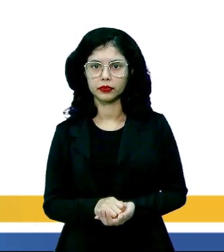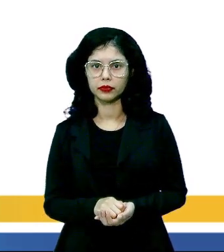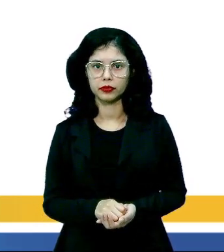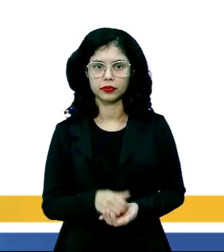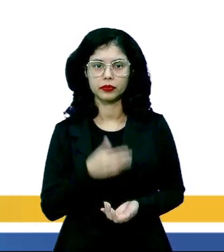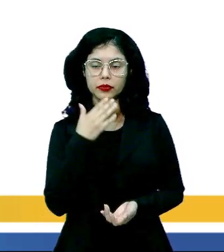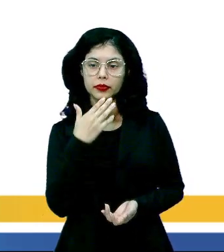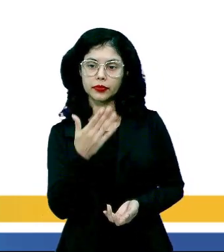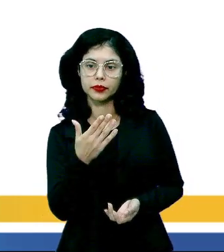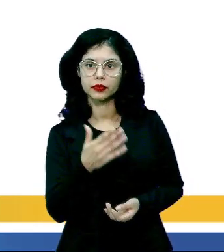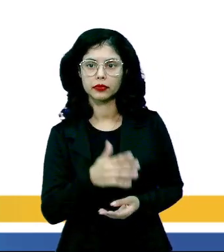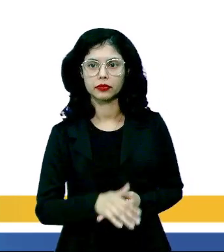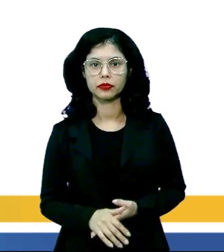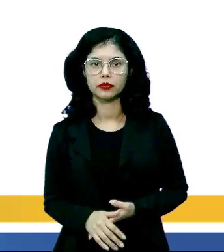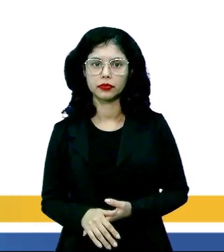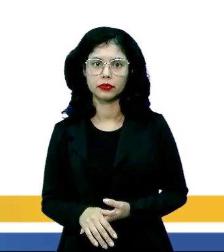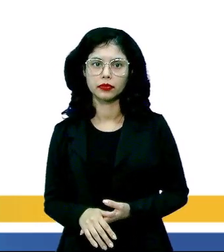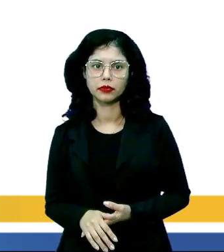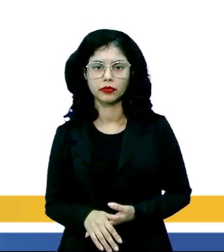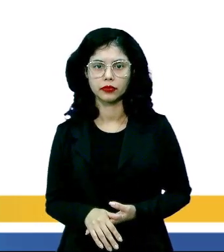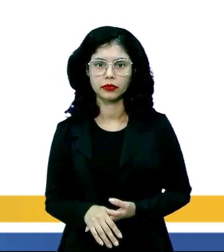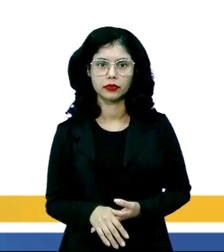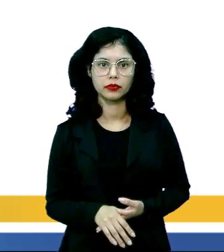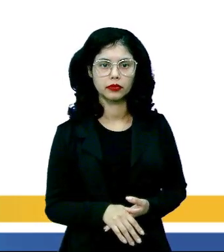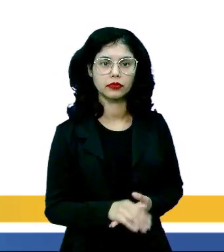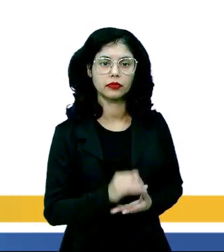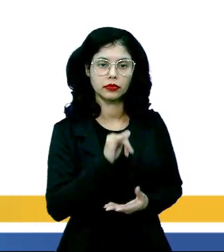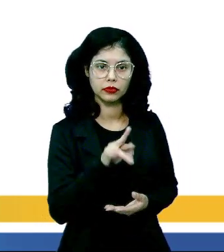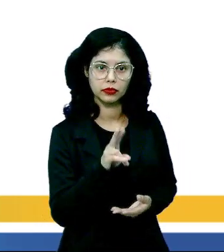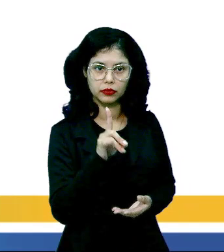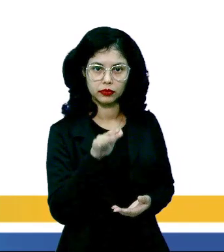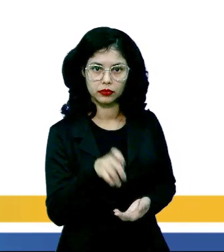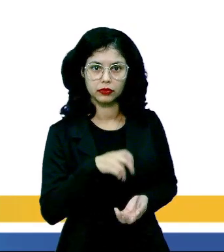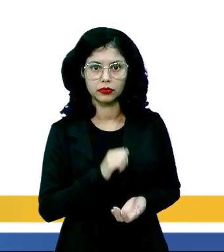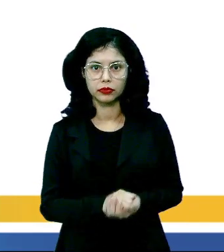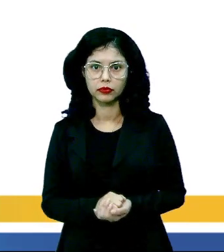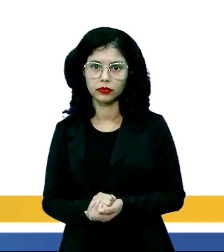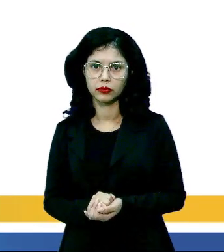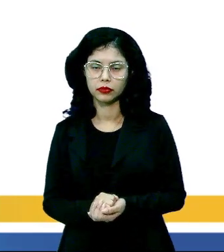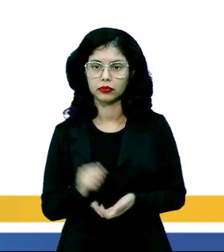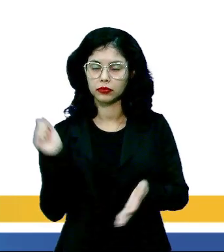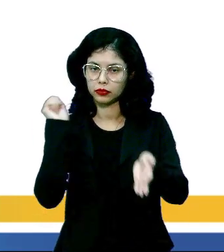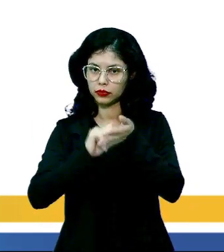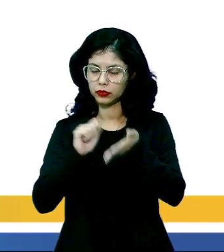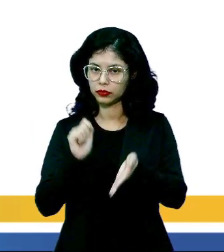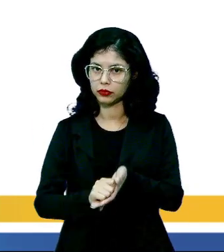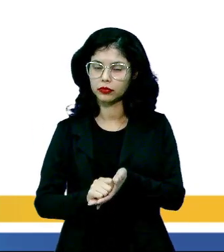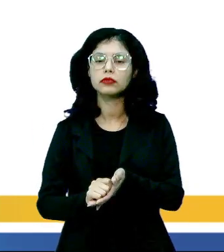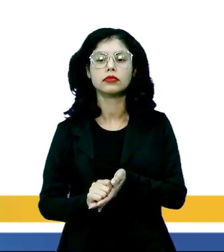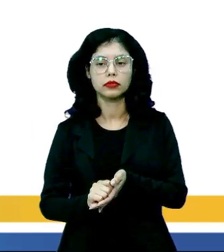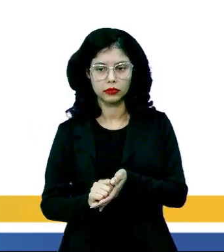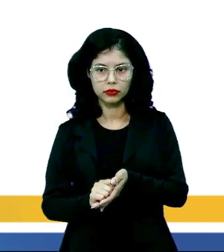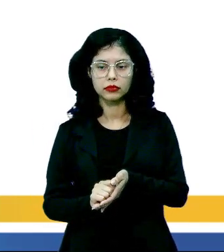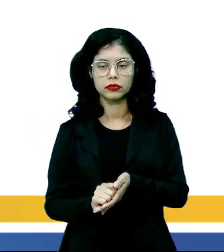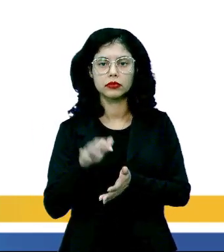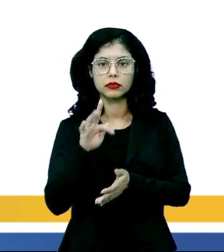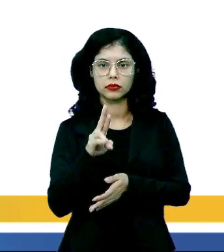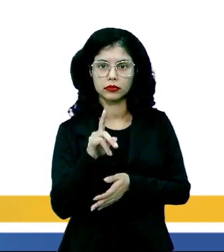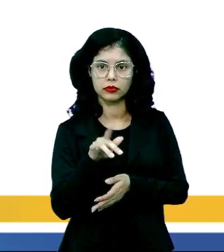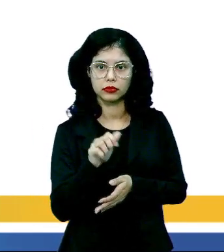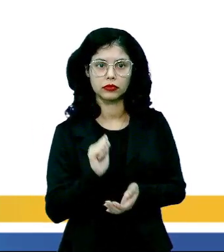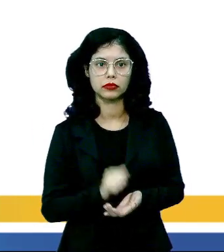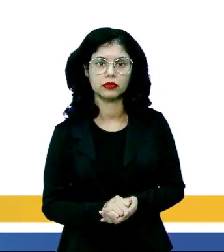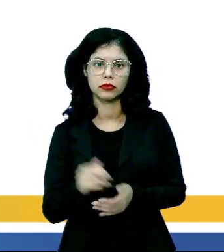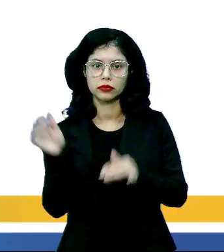que o enunciador ele tá querendo com a questão Jorge Luiz Borges foi um cérebro escritor argentino com